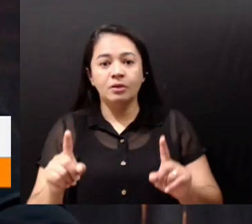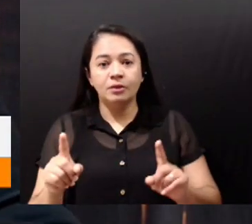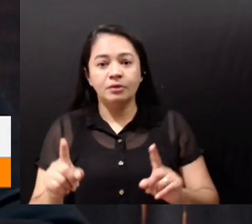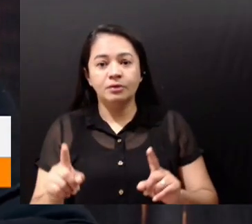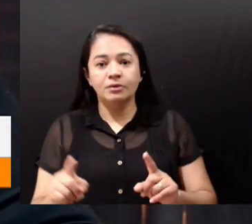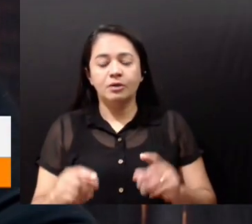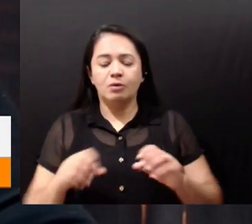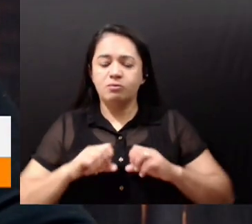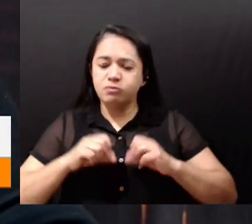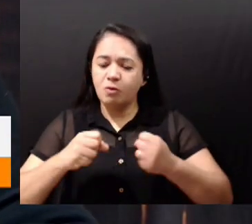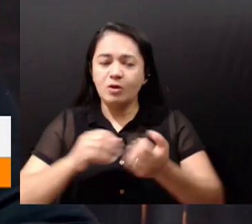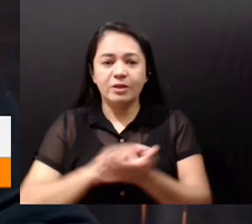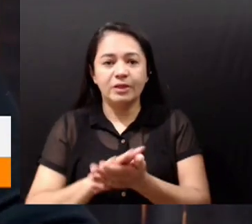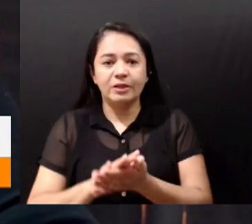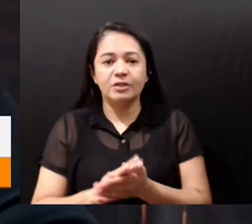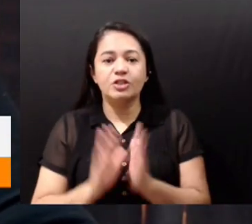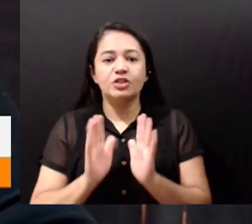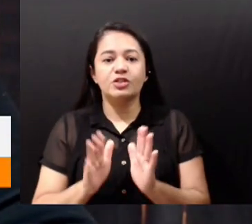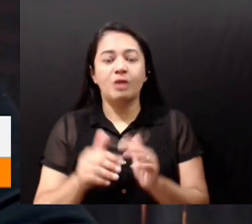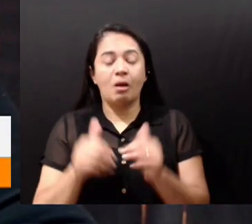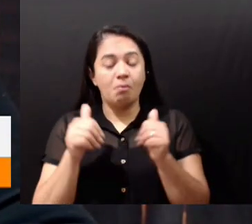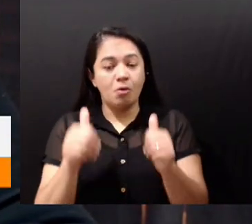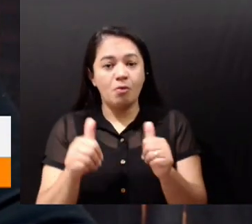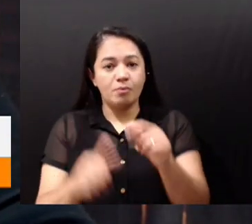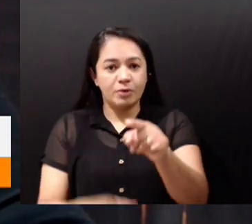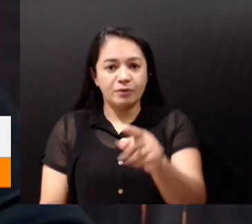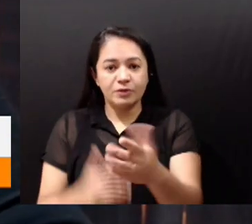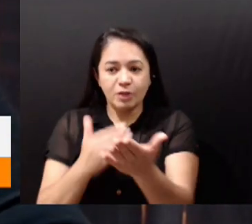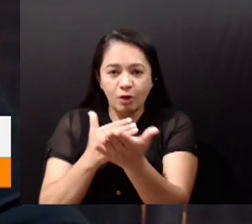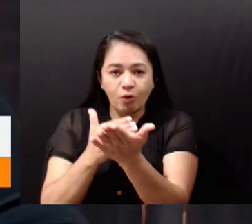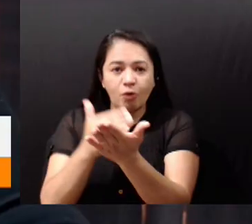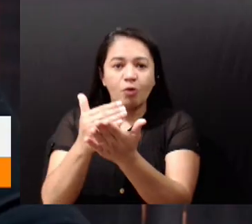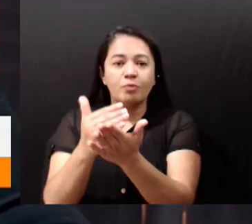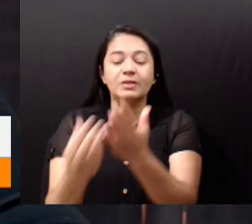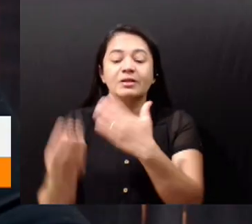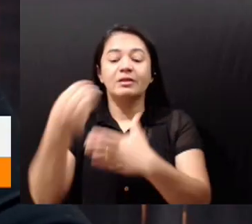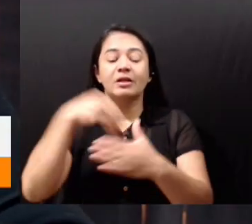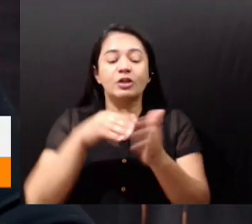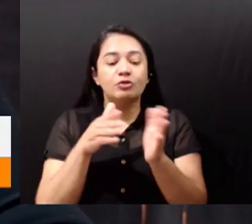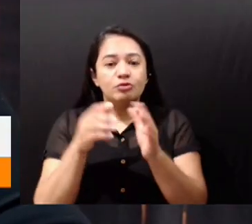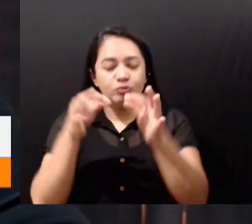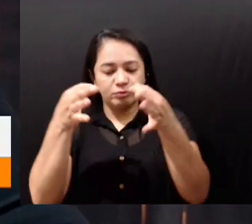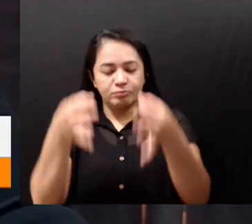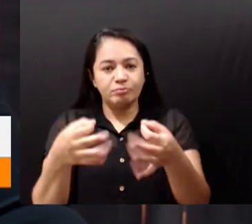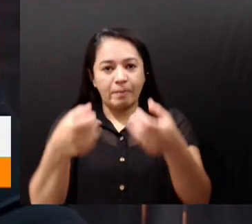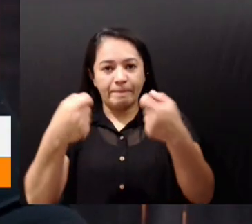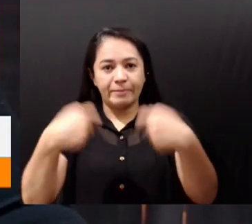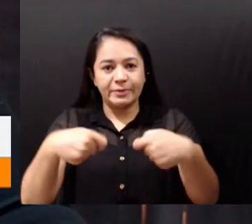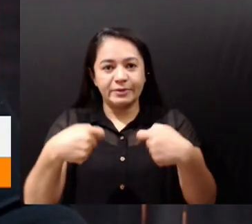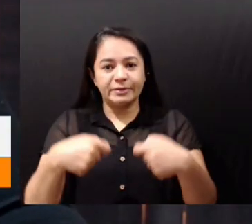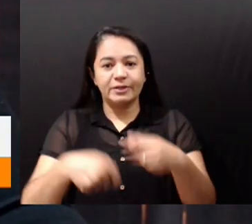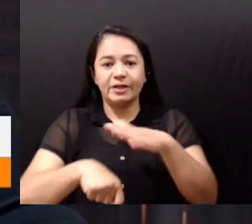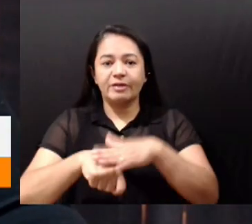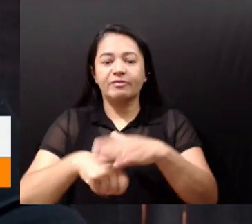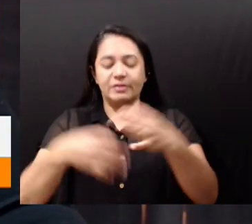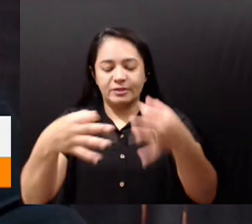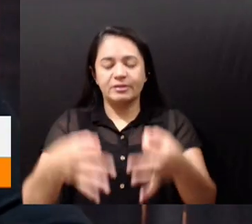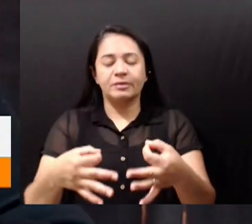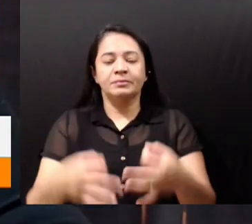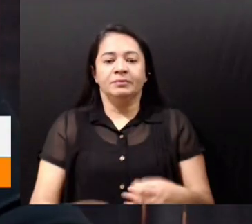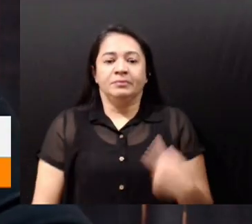esforço, já é suficiente para entrar no que precisa e fazer o que é bom mesmo, né, pra gente